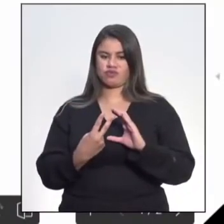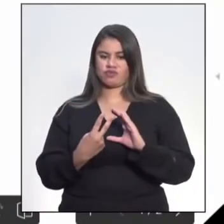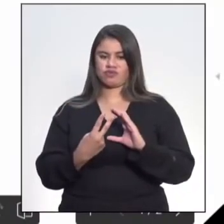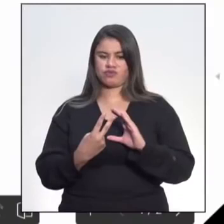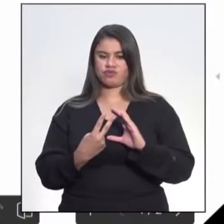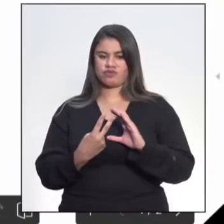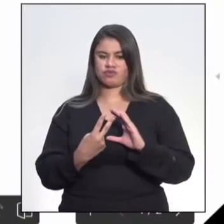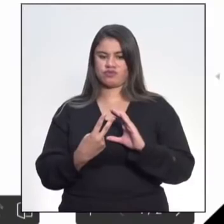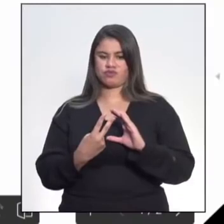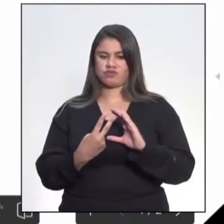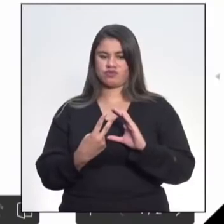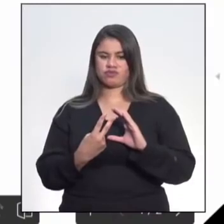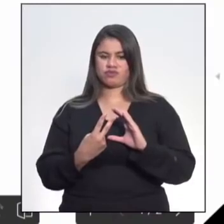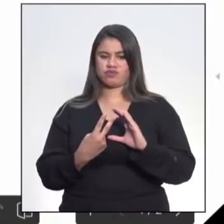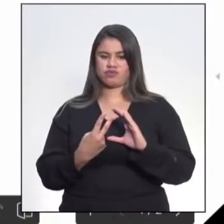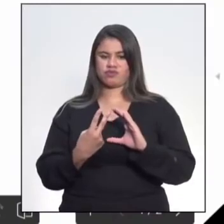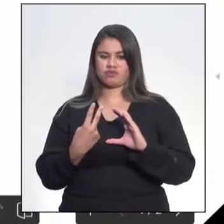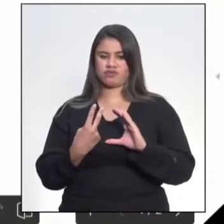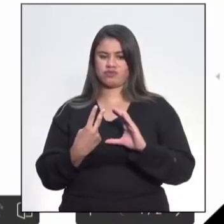peraí.